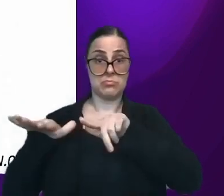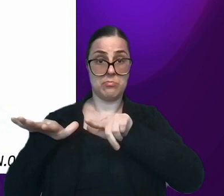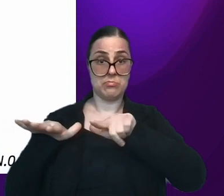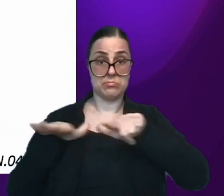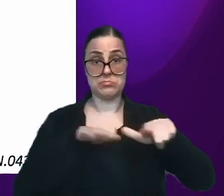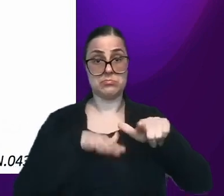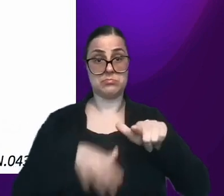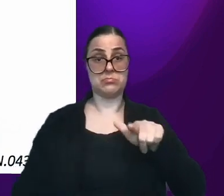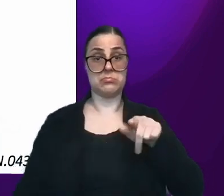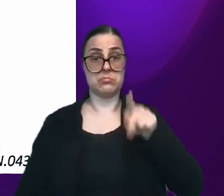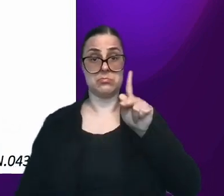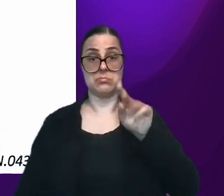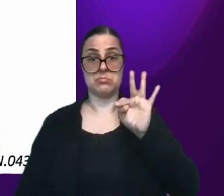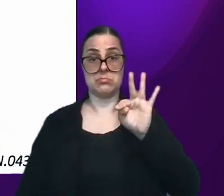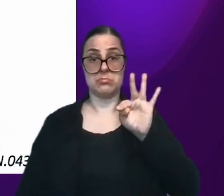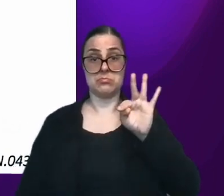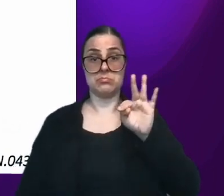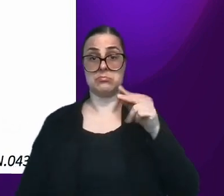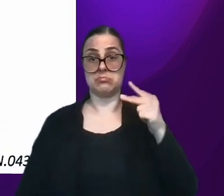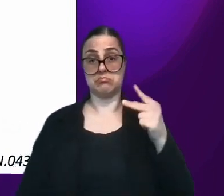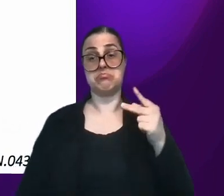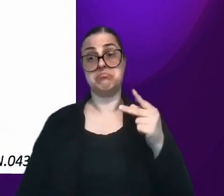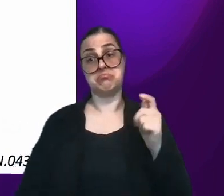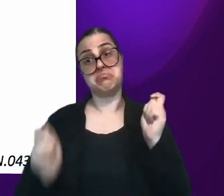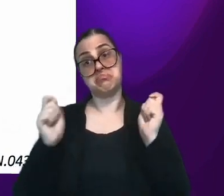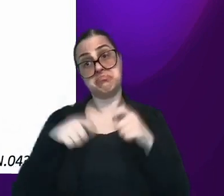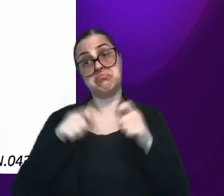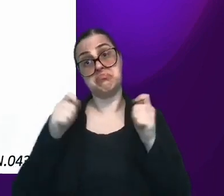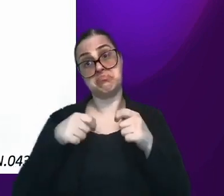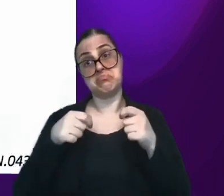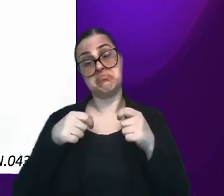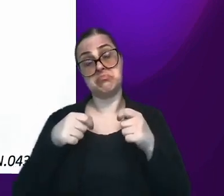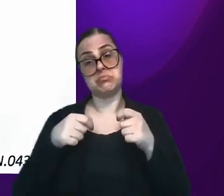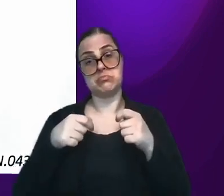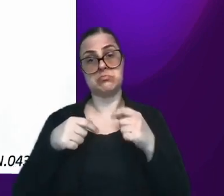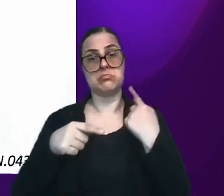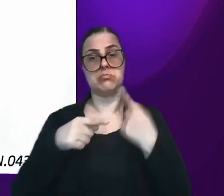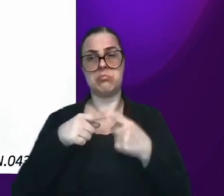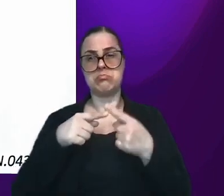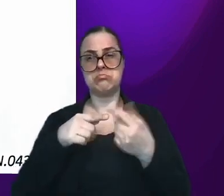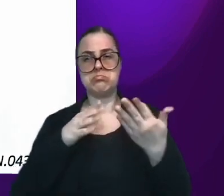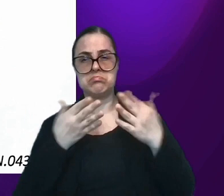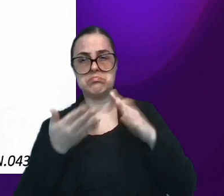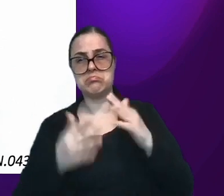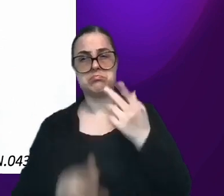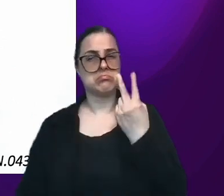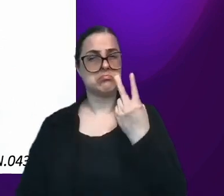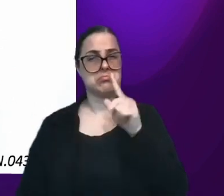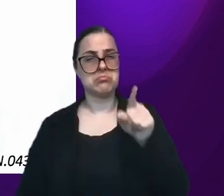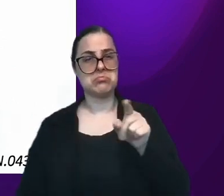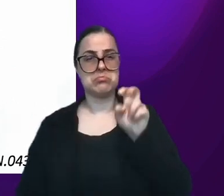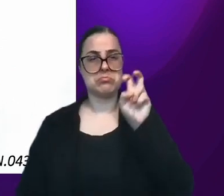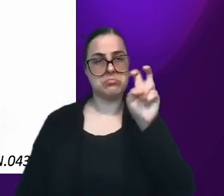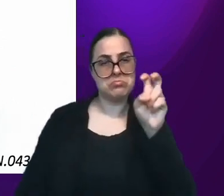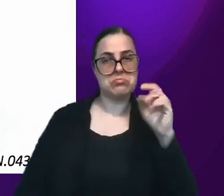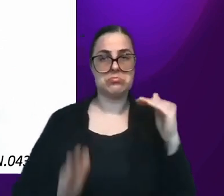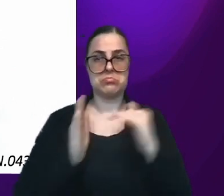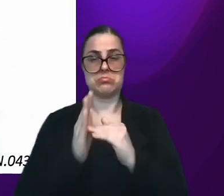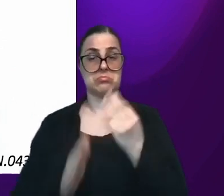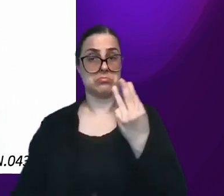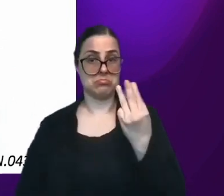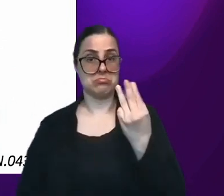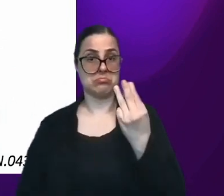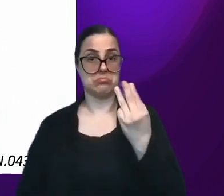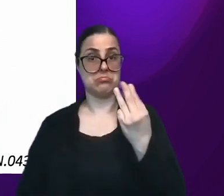mais do que suficiente, um clearance semanal ao redor de 2,5 a 3. Então, existe uma sobra de clearance, o que está indicando